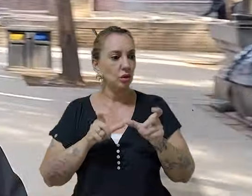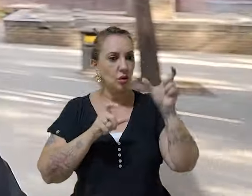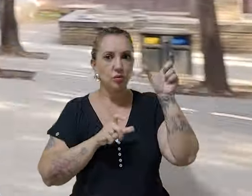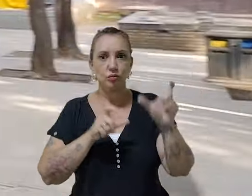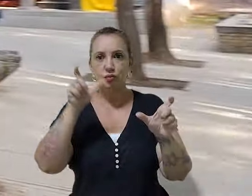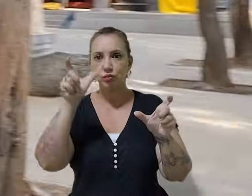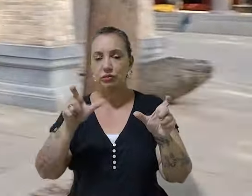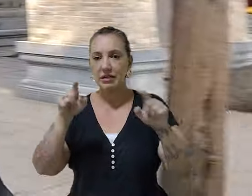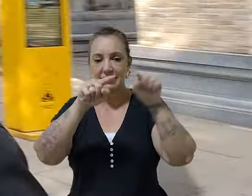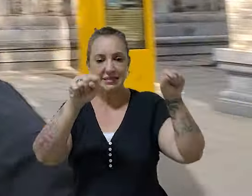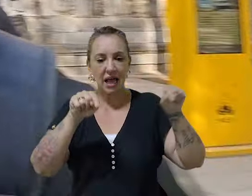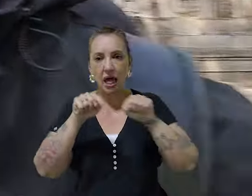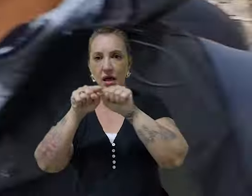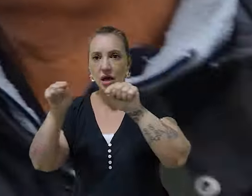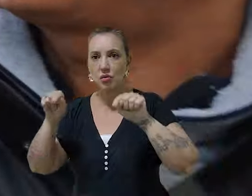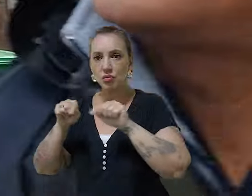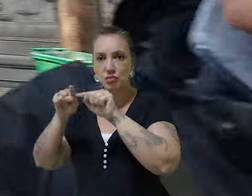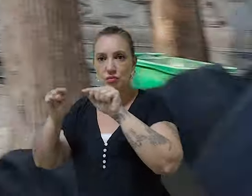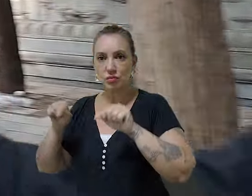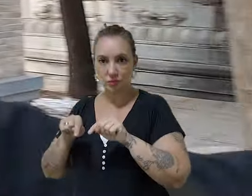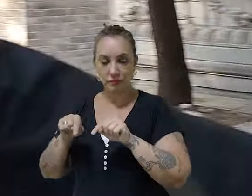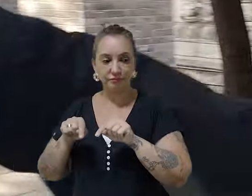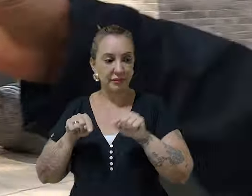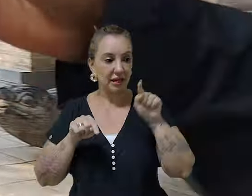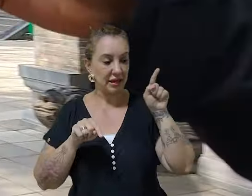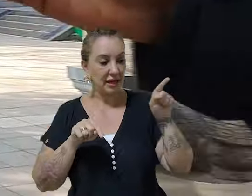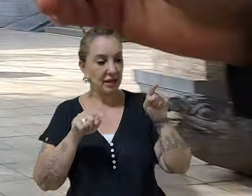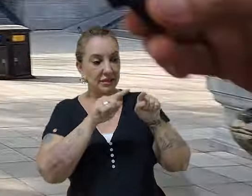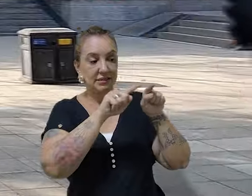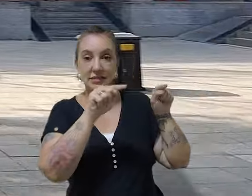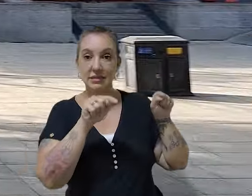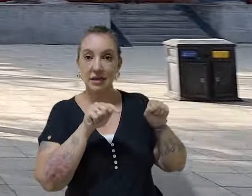esses salões aqui, aquele é um salão